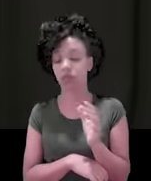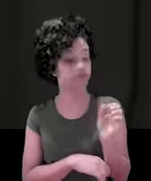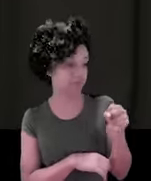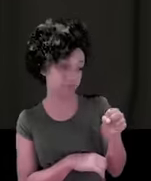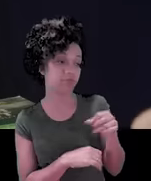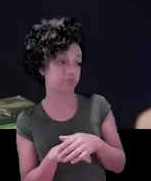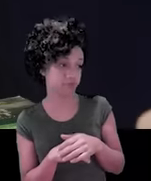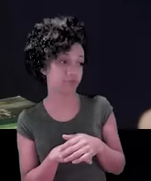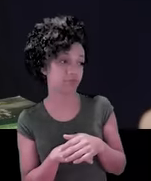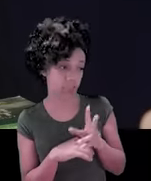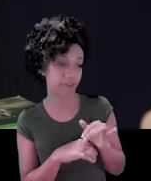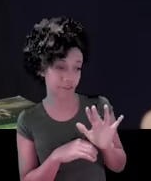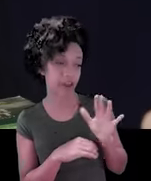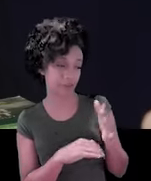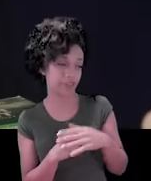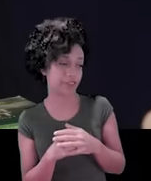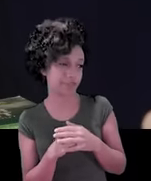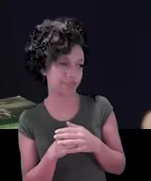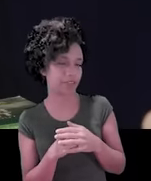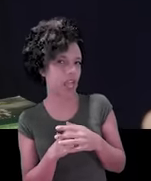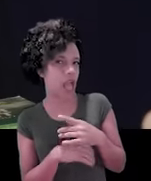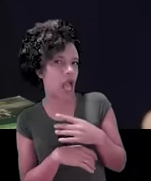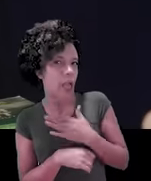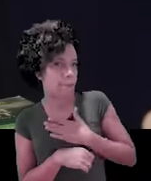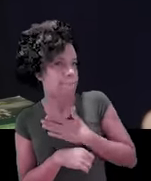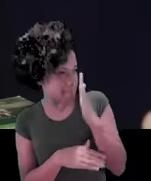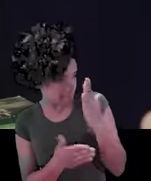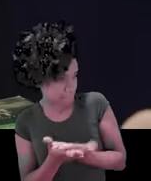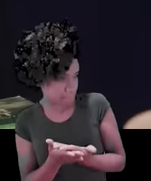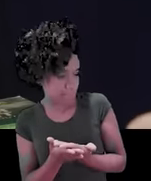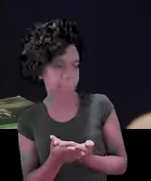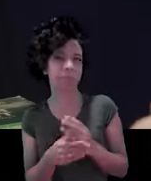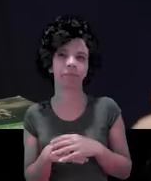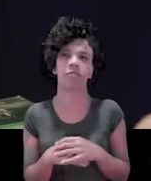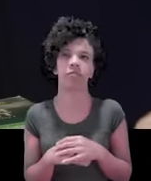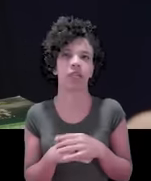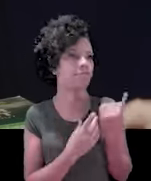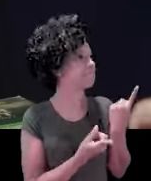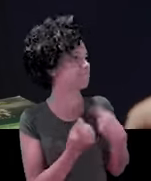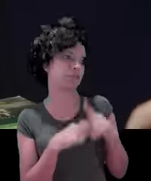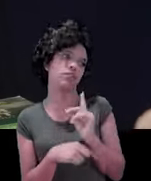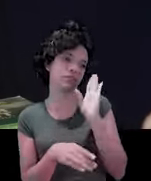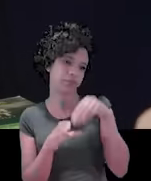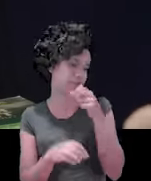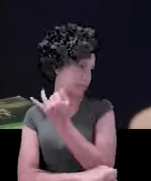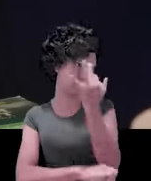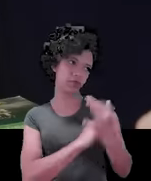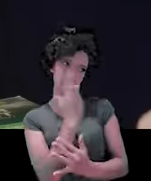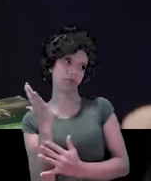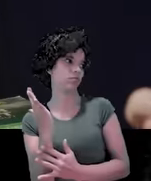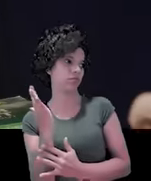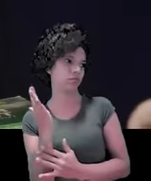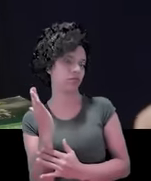vai chegar lá E aí vai chegar na hora o cara as minhas crianças foram e foram receita Leandra festa